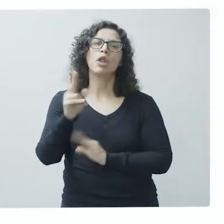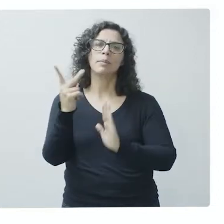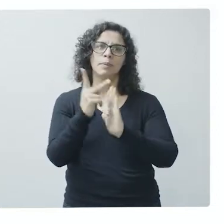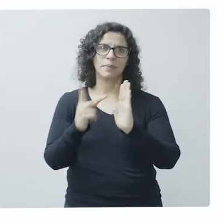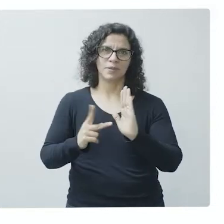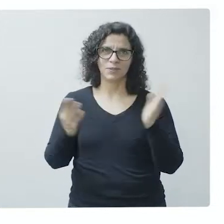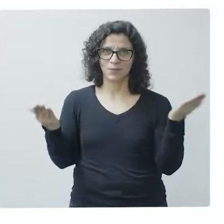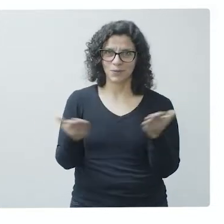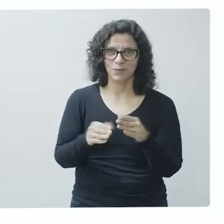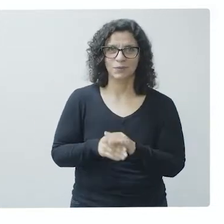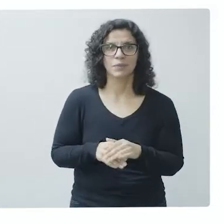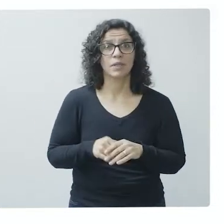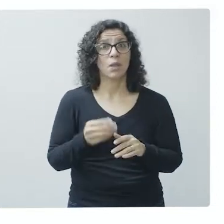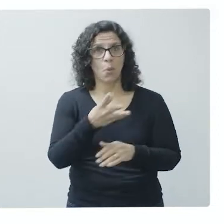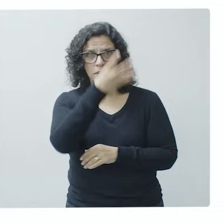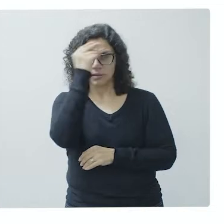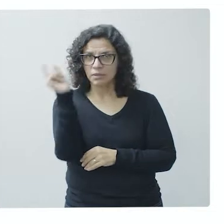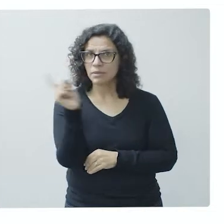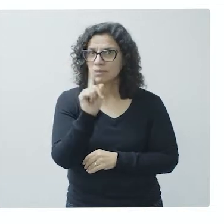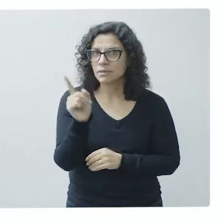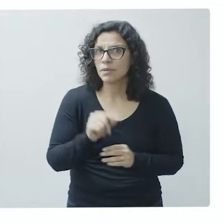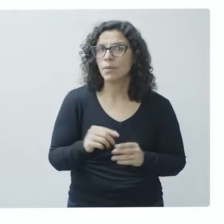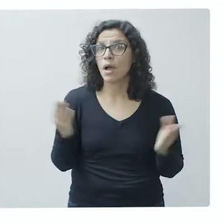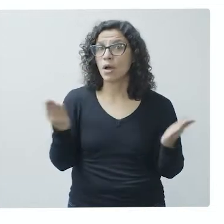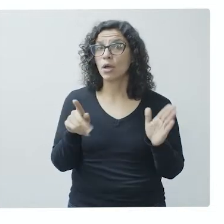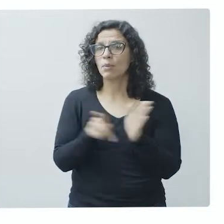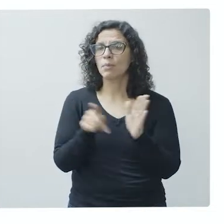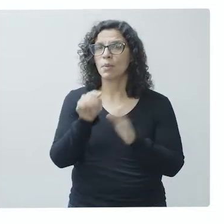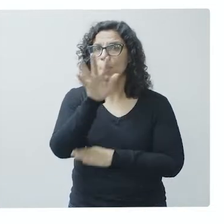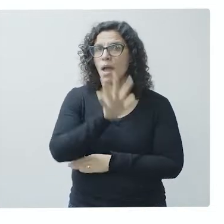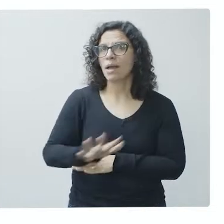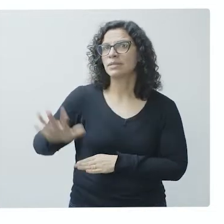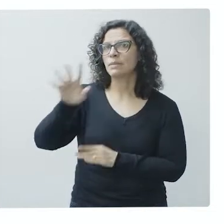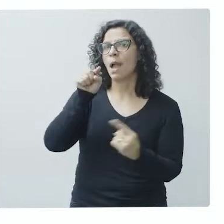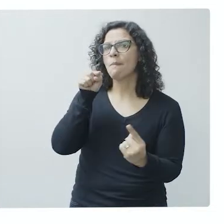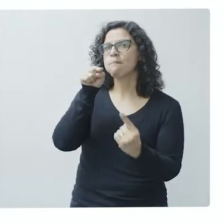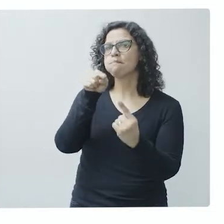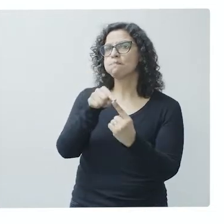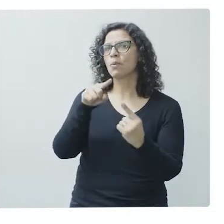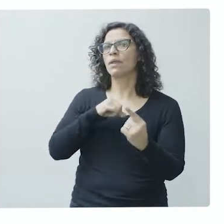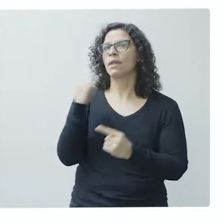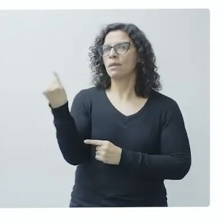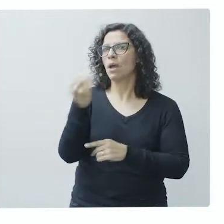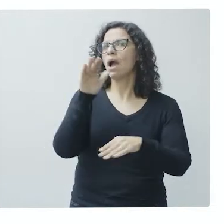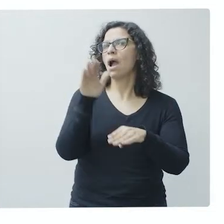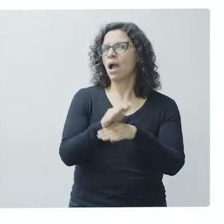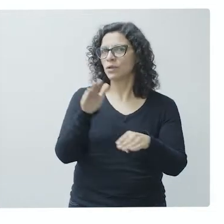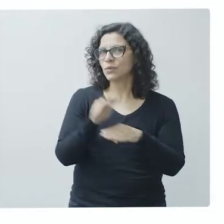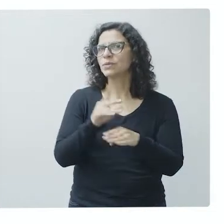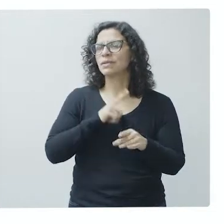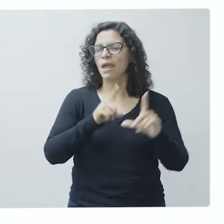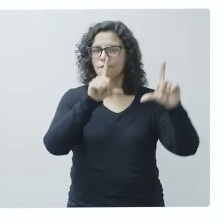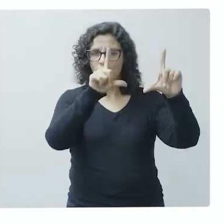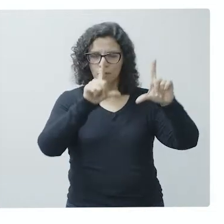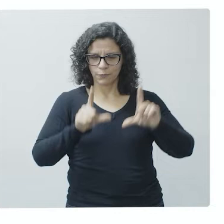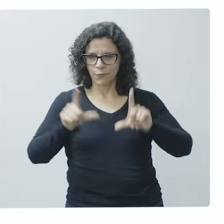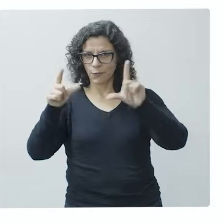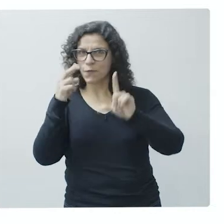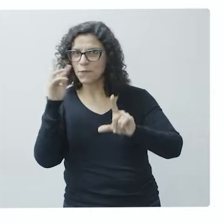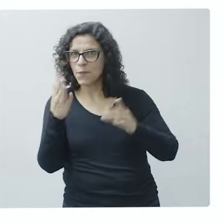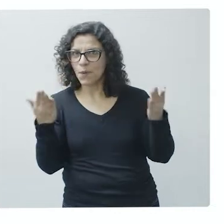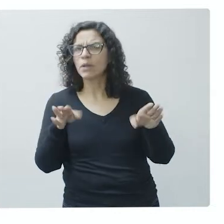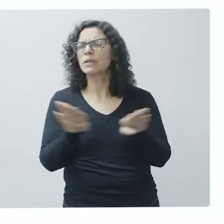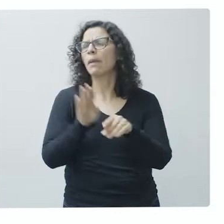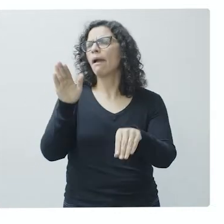poema de hoje. E não se esqueçam, as imagens são importantes. Essas imagens que nós acabamos de